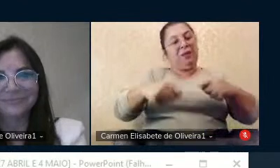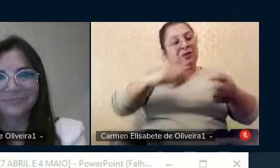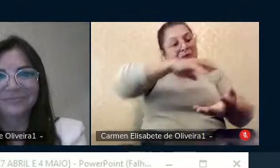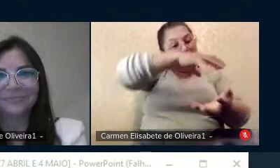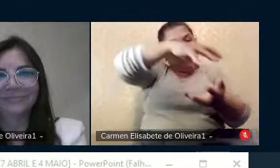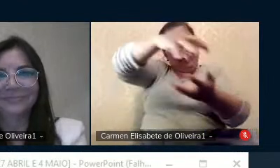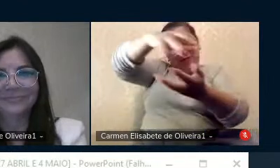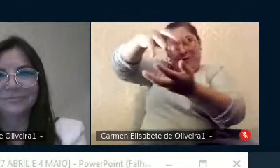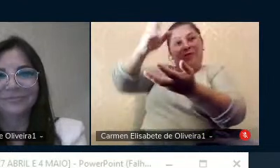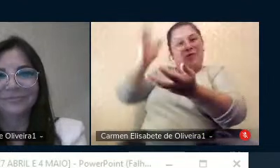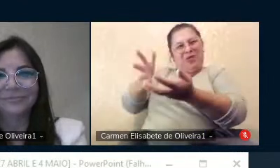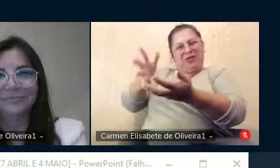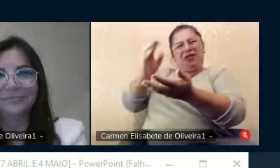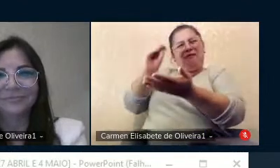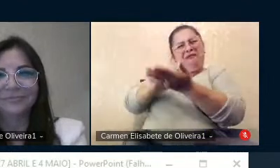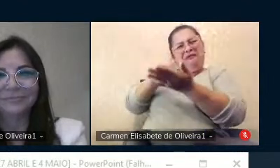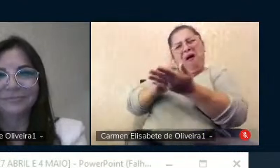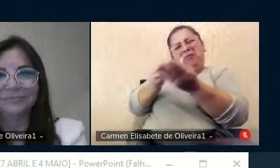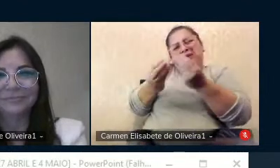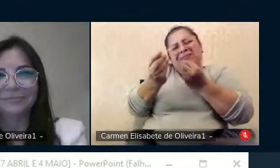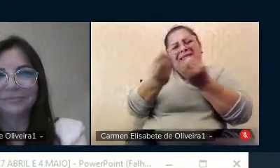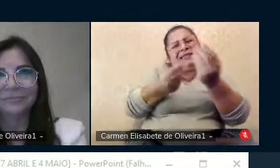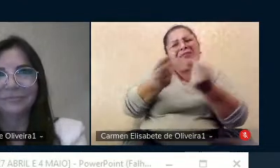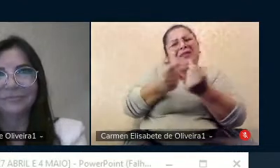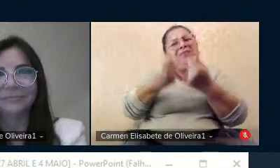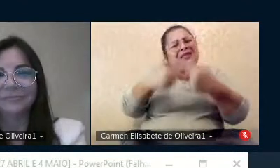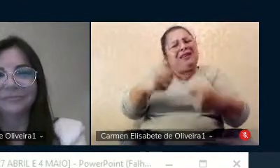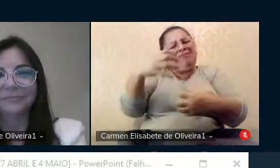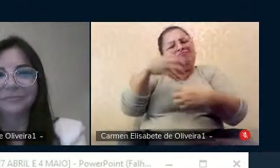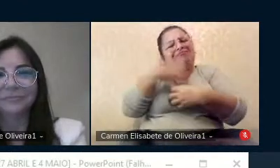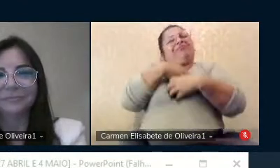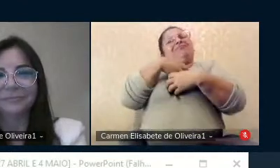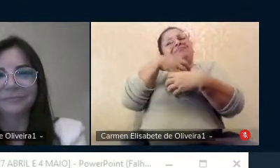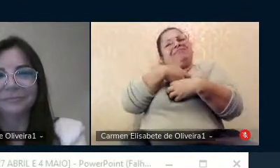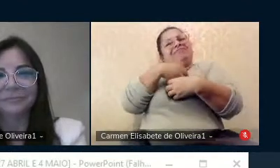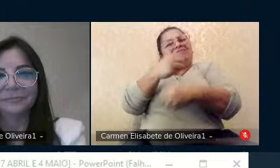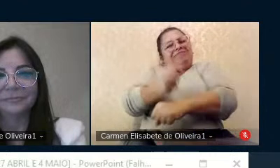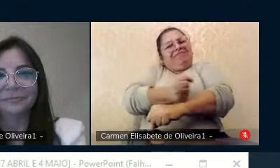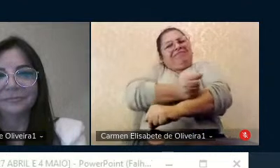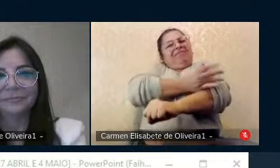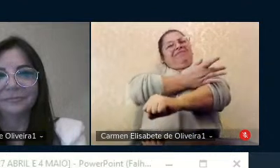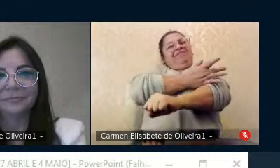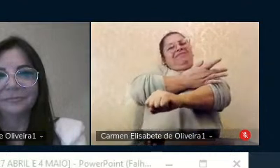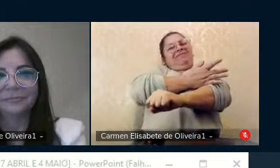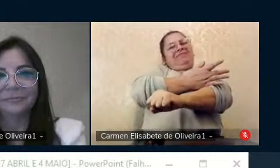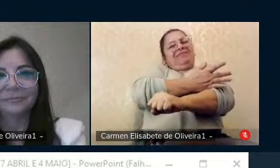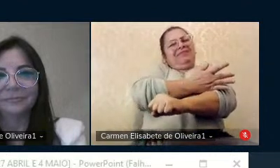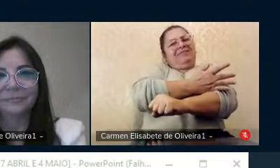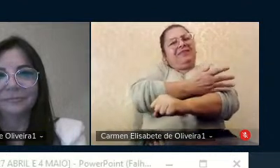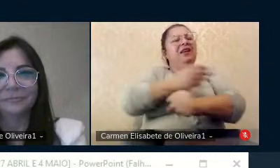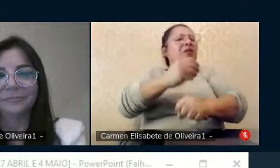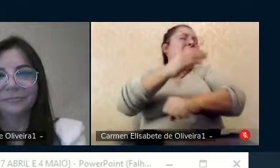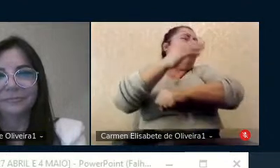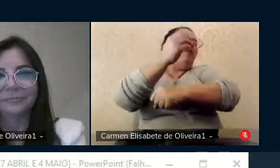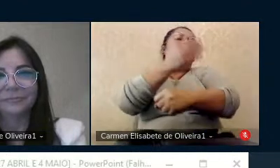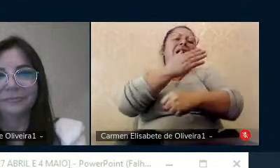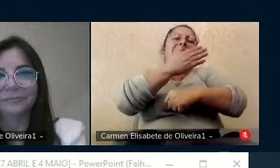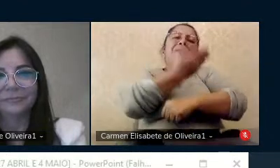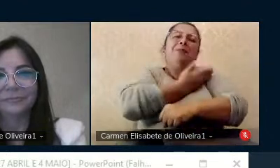tantas insensibilidades, tocar as pessoas com a poesia, com o braço amigo, com